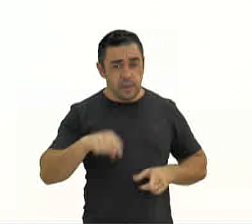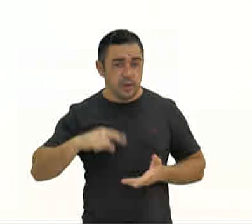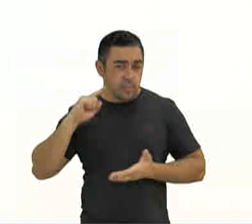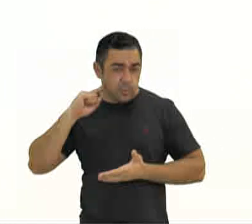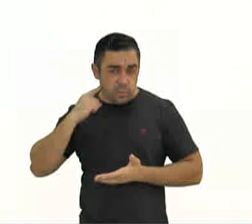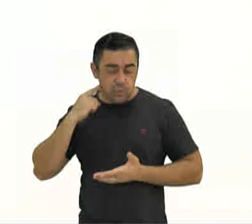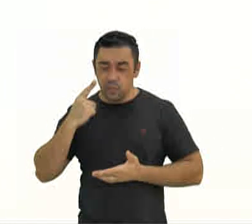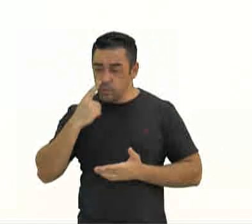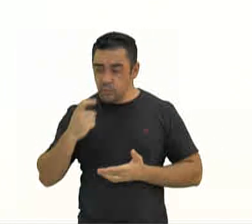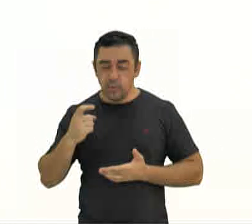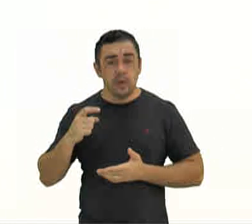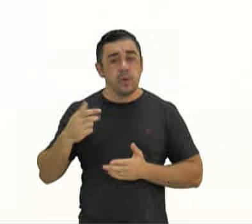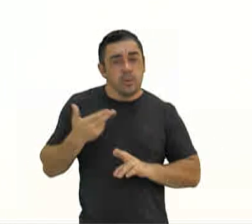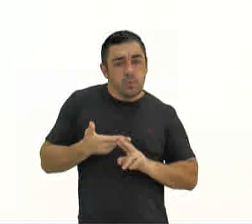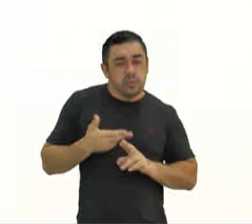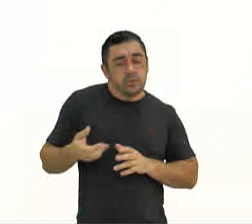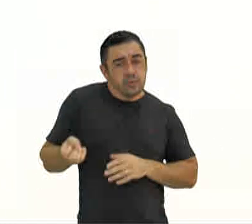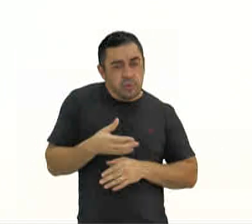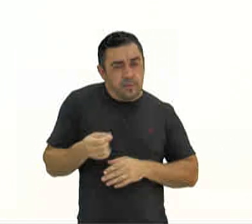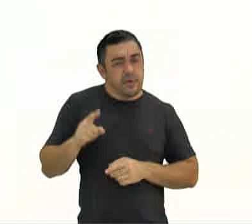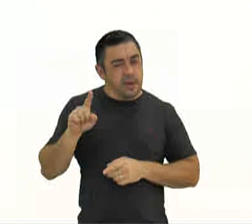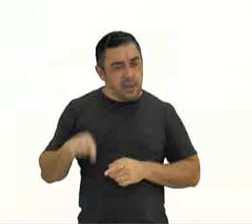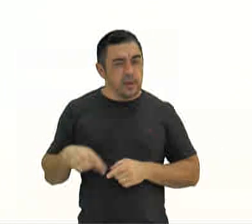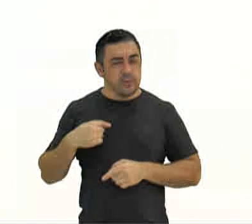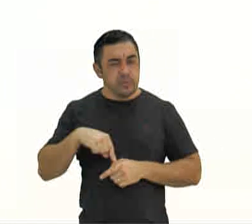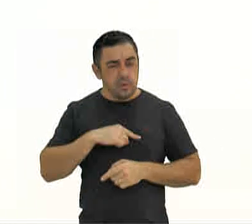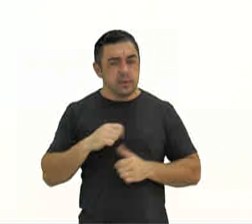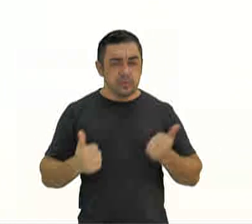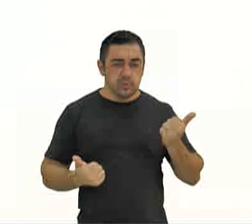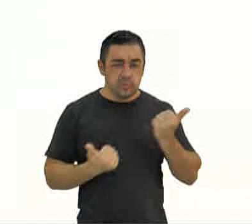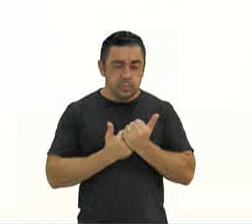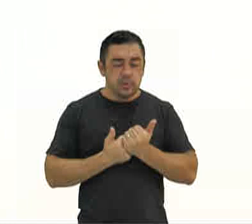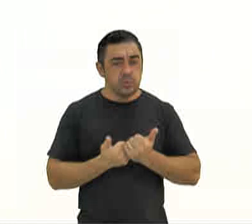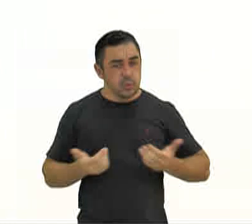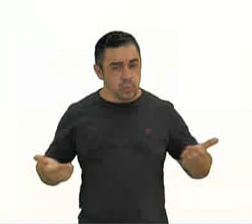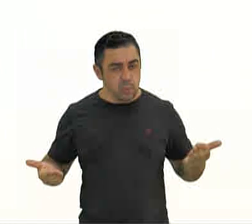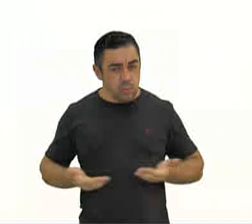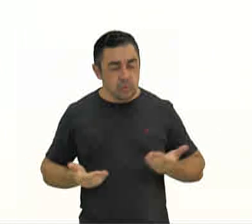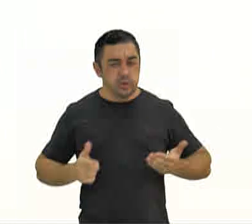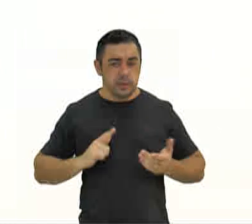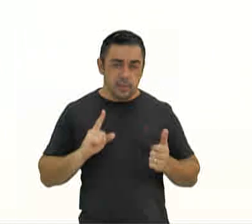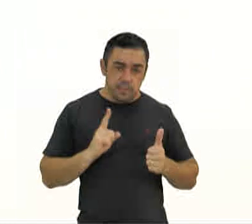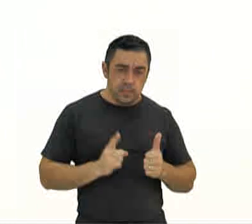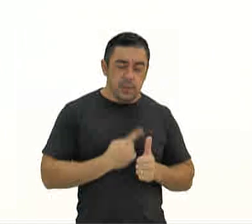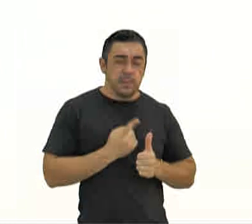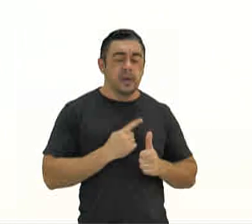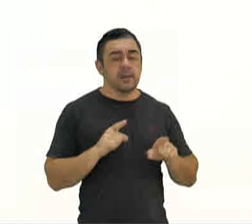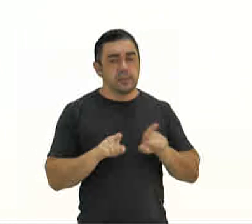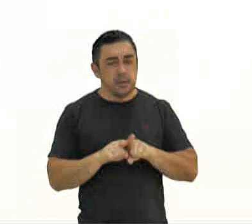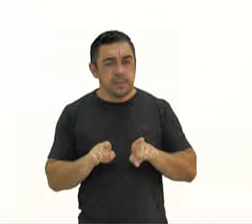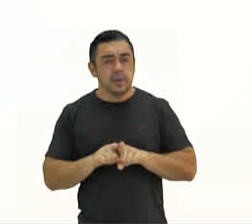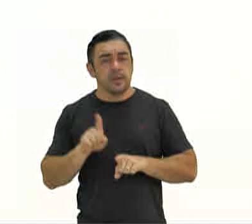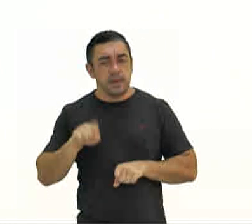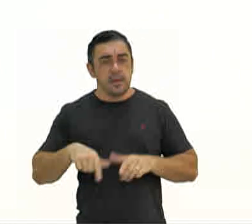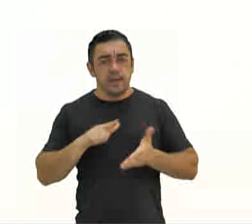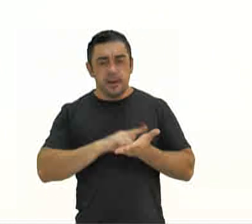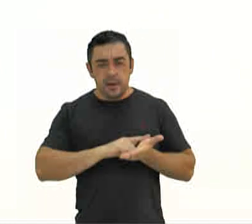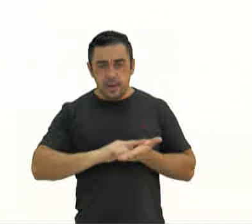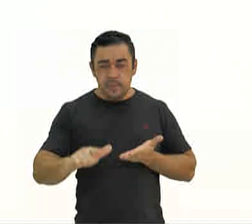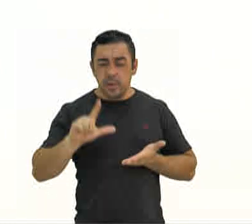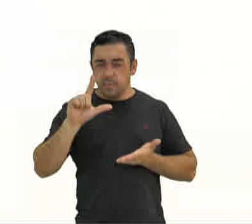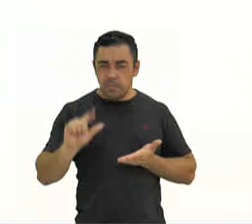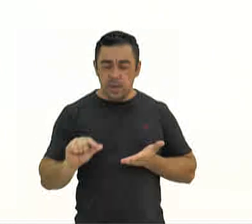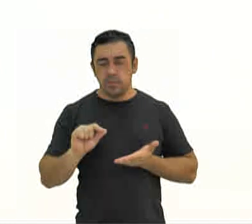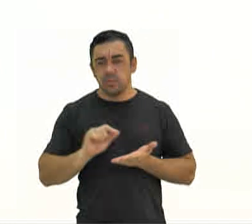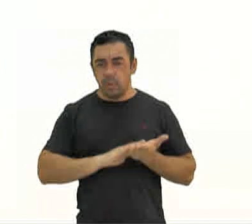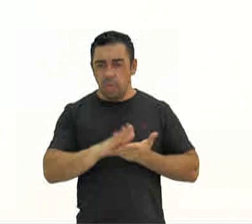de novas fontes requer que sejam capazes de substituir as atuais fontes primárias e, ao mesmo tempo, sejam limpas e menos